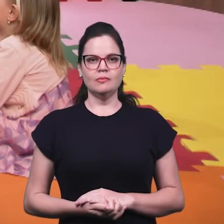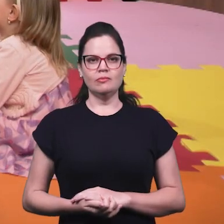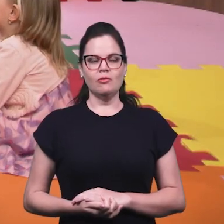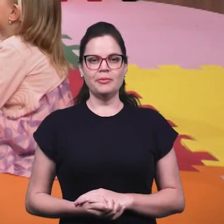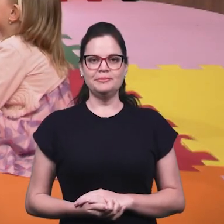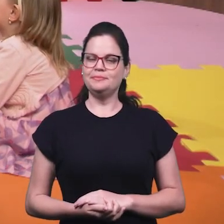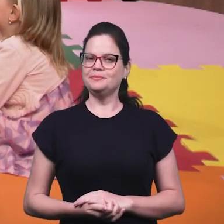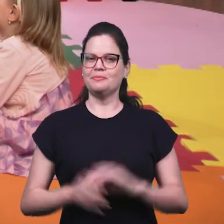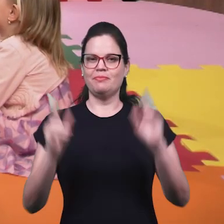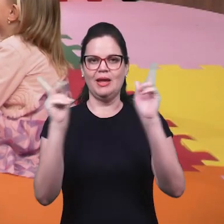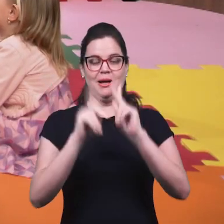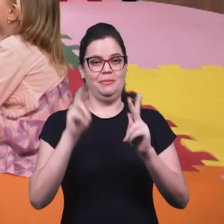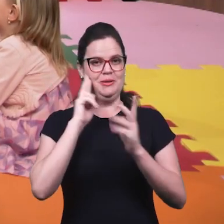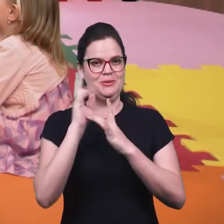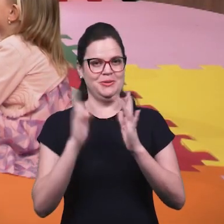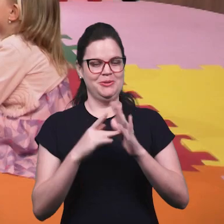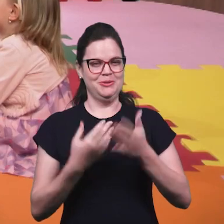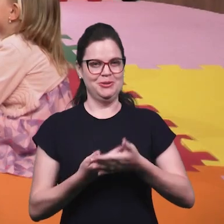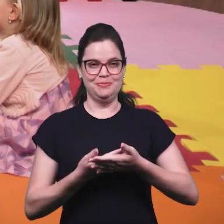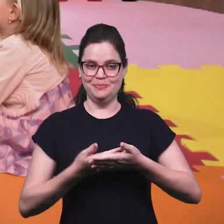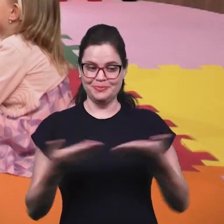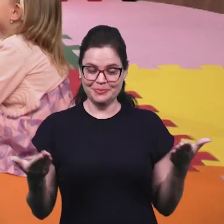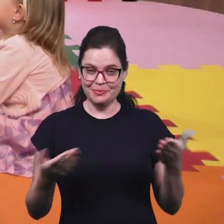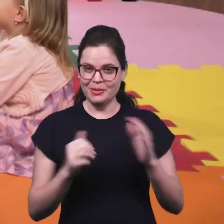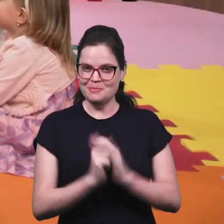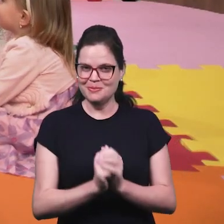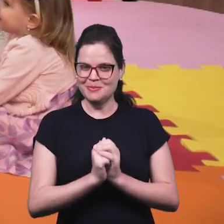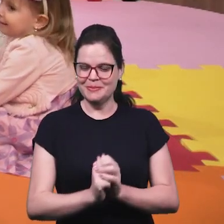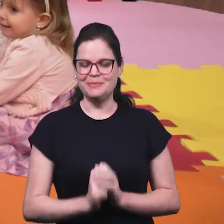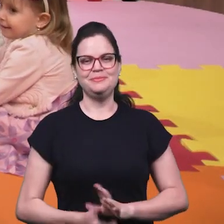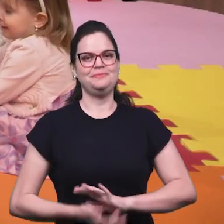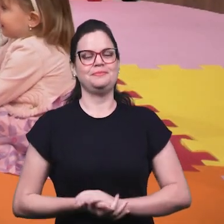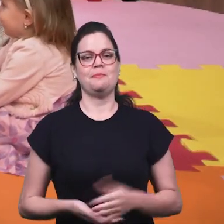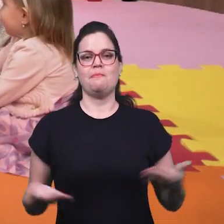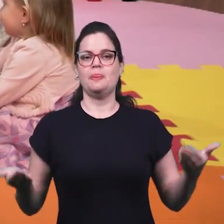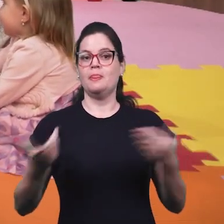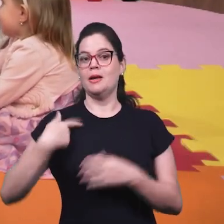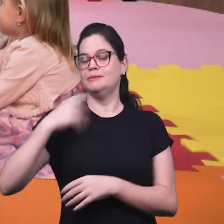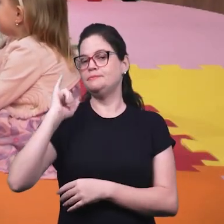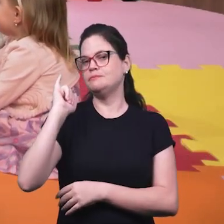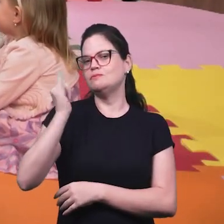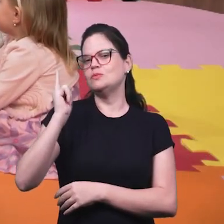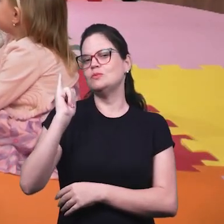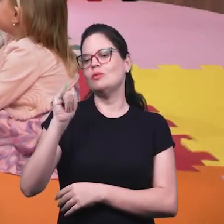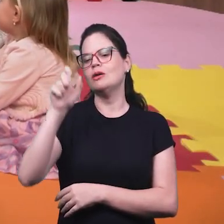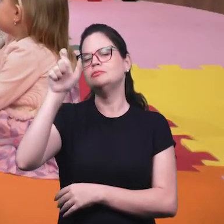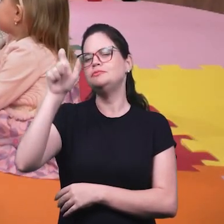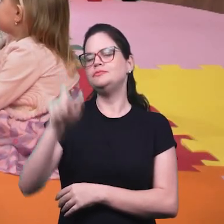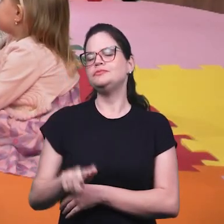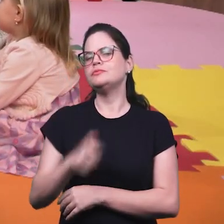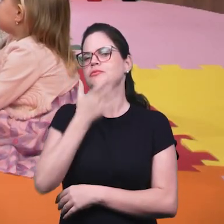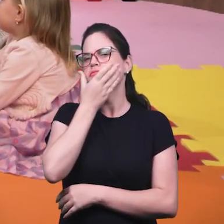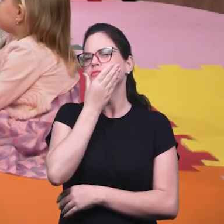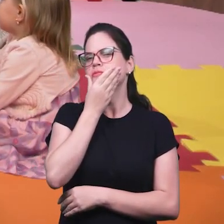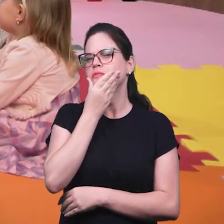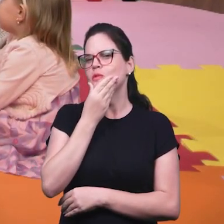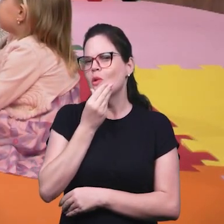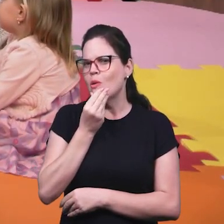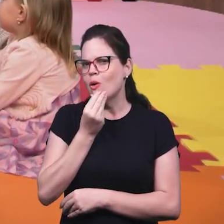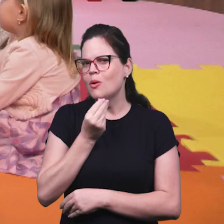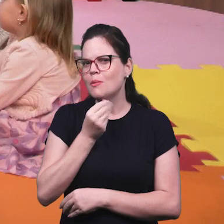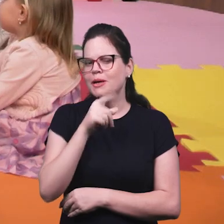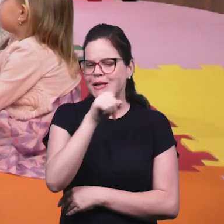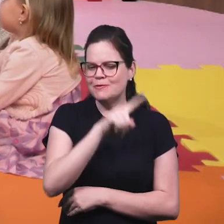A paz do Senhor a todos. Amém. Hoje eu vou contar a história de um personagem que é